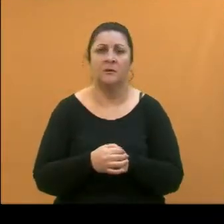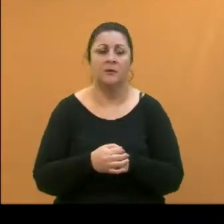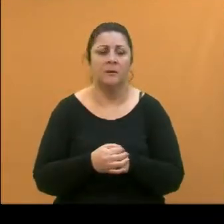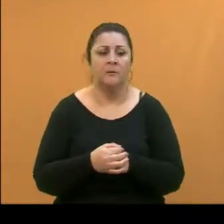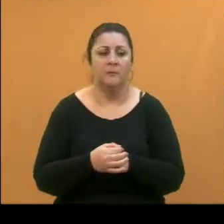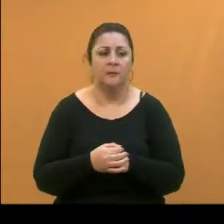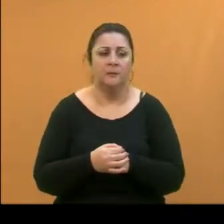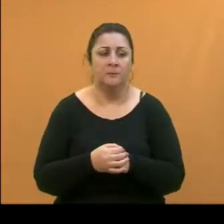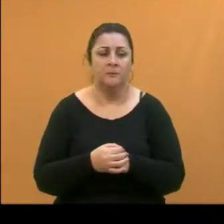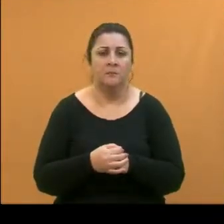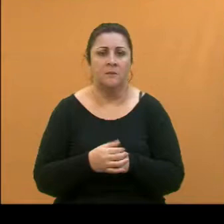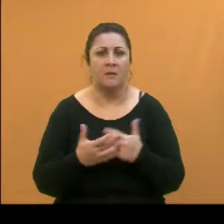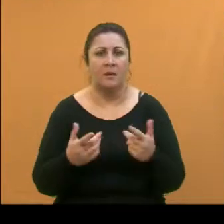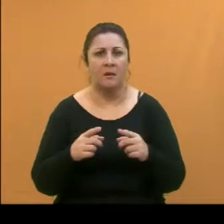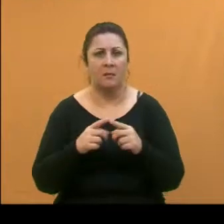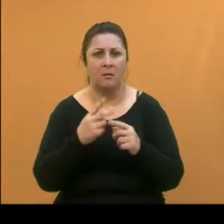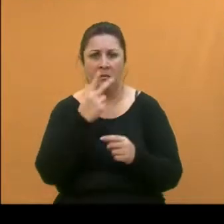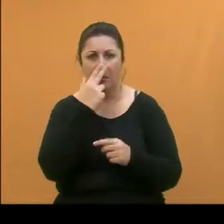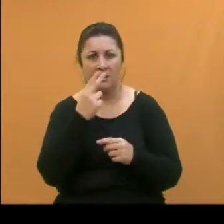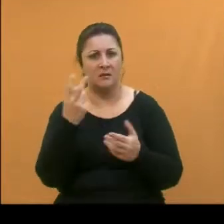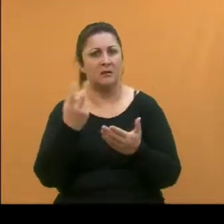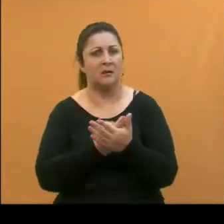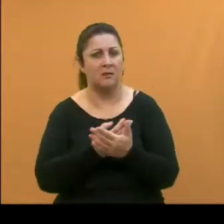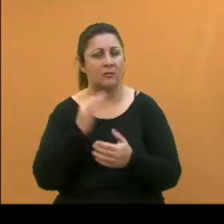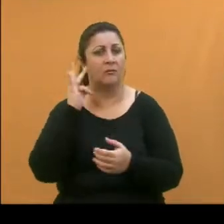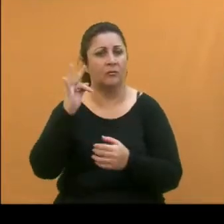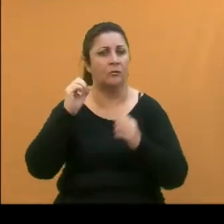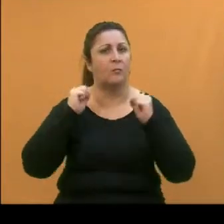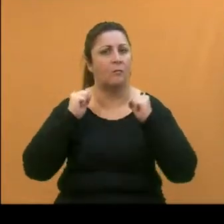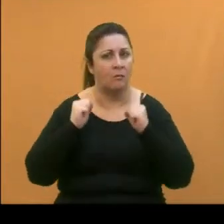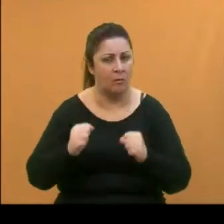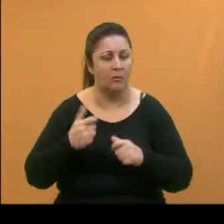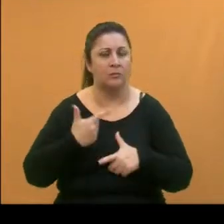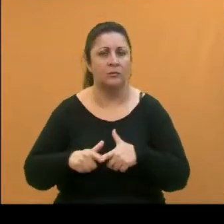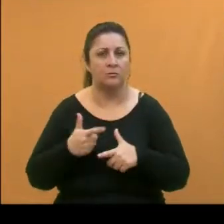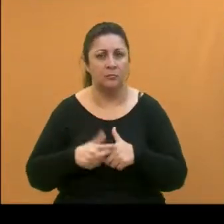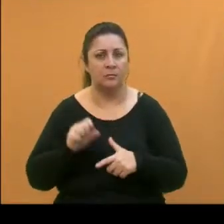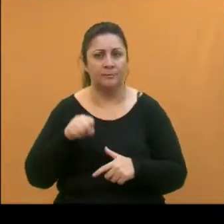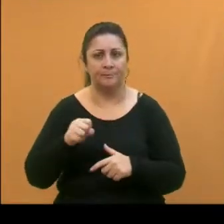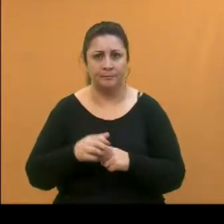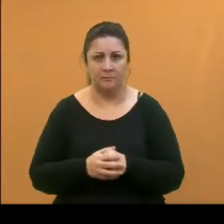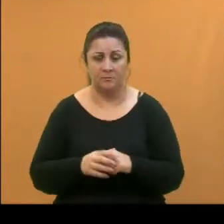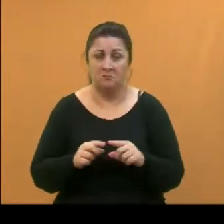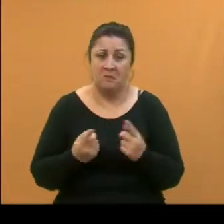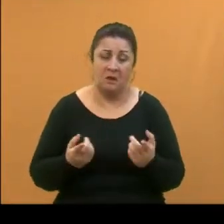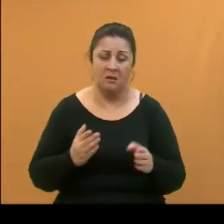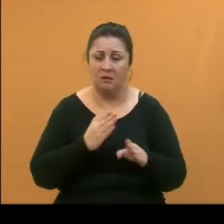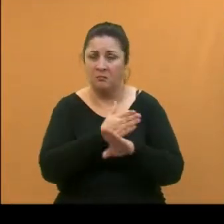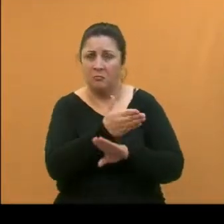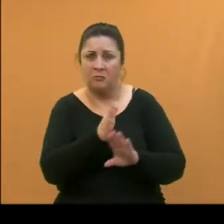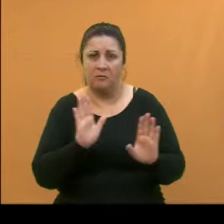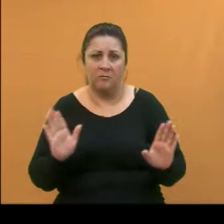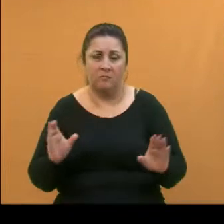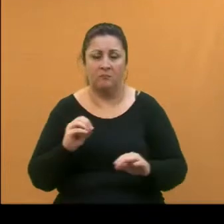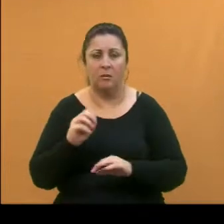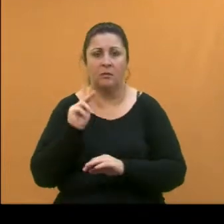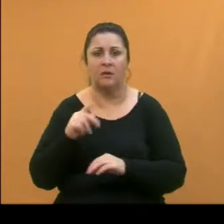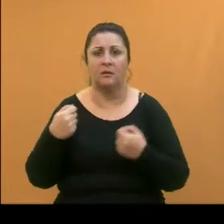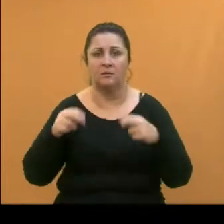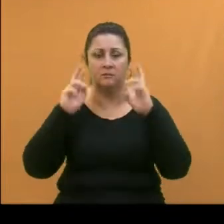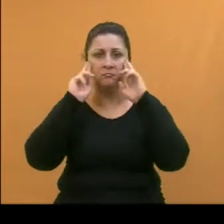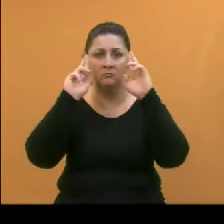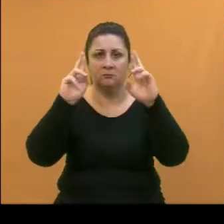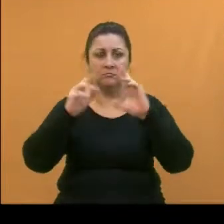fato, ele está equivocado, pode vir a dar problema com o tempo, mas, enfim, foi aprovado por essa casa e a gente tem que